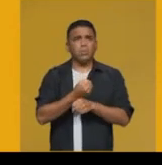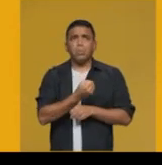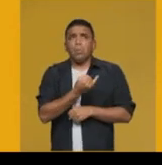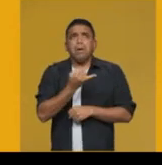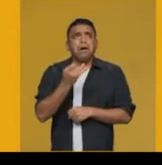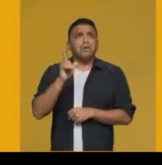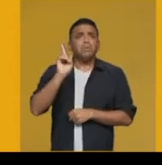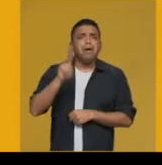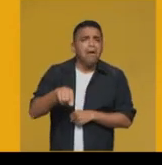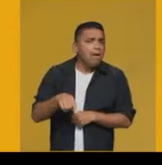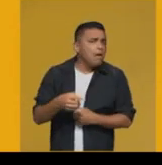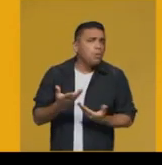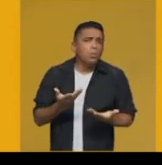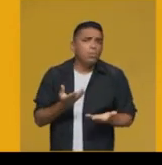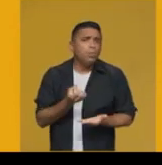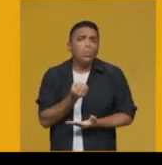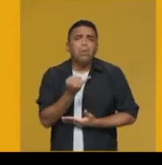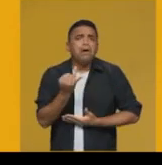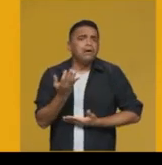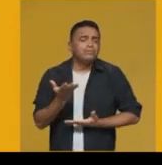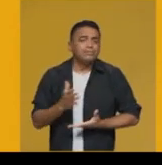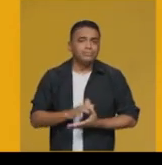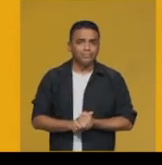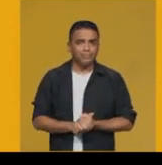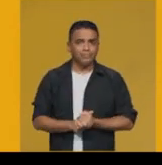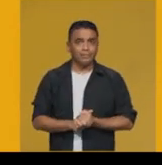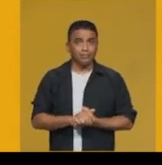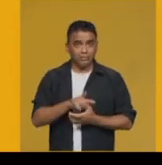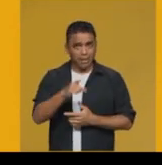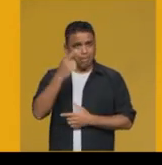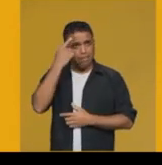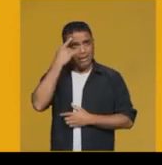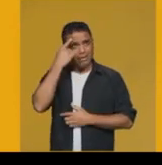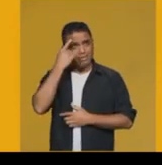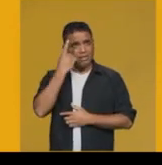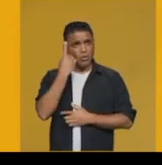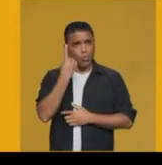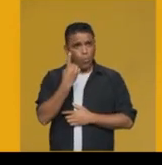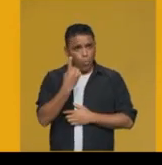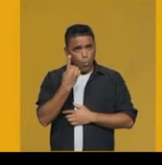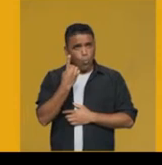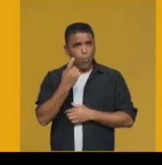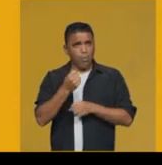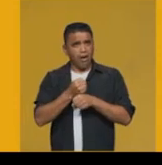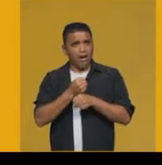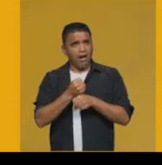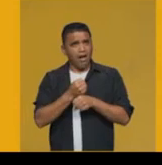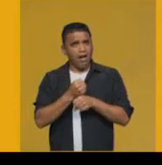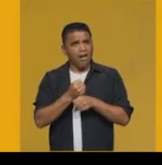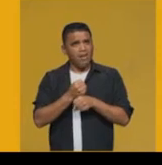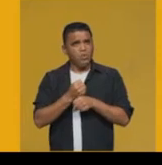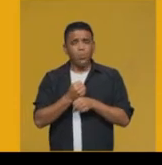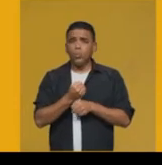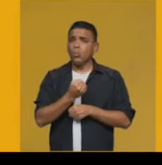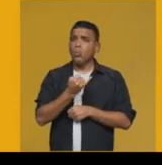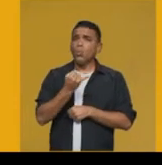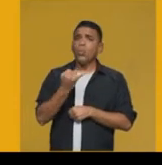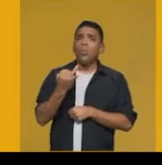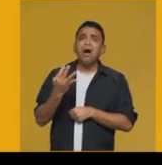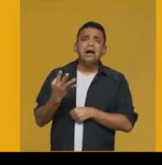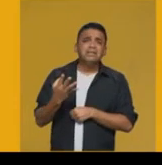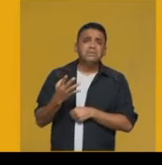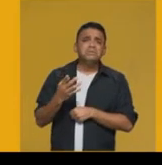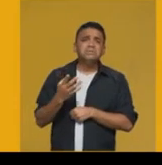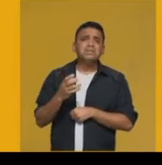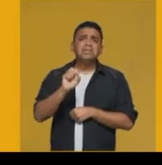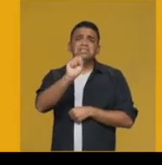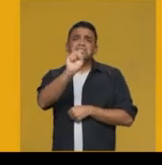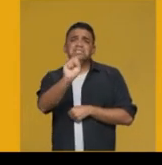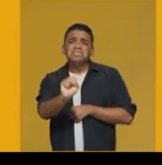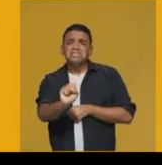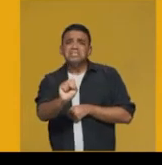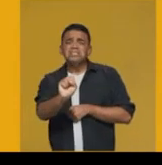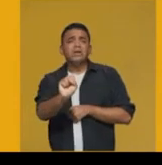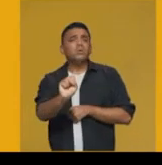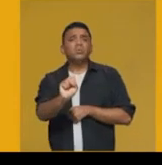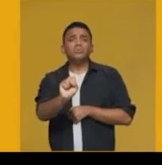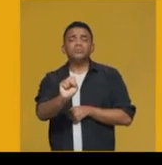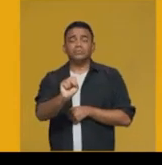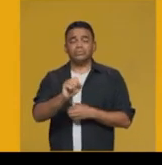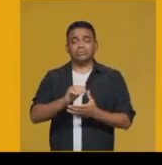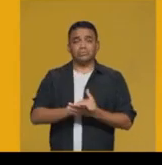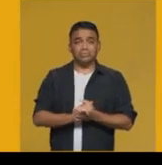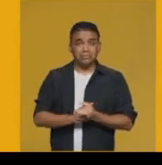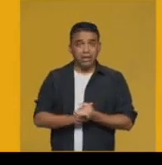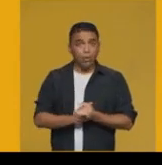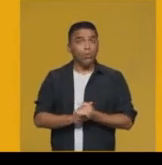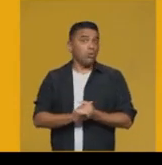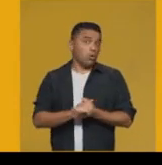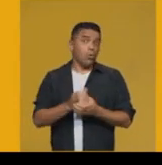primeira coisa a ser feita é pensar que em um ano tem quantos segundos? Se cada ano tem 365 dias,